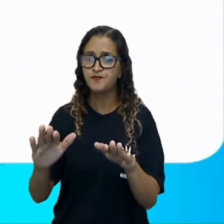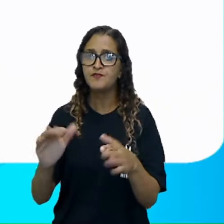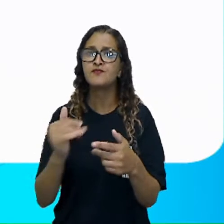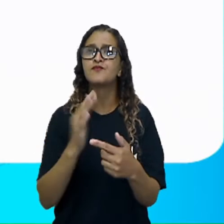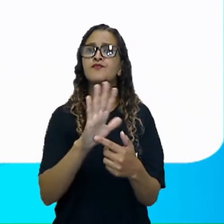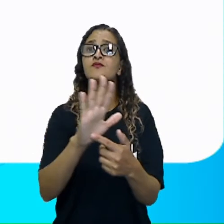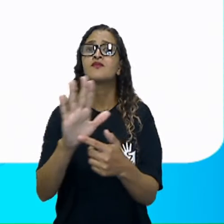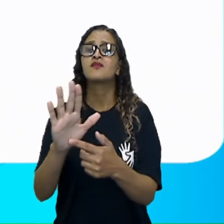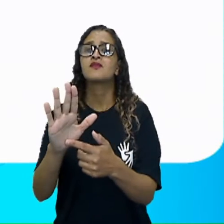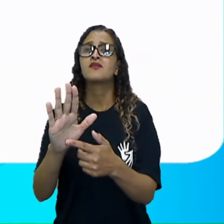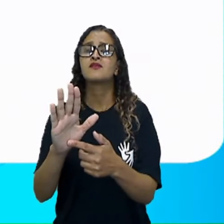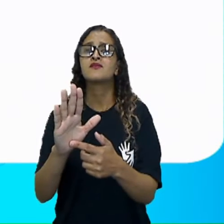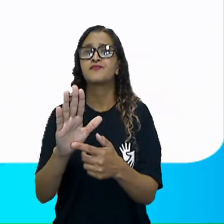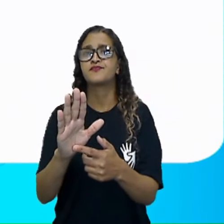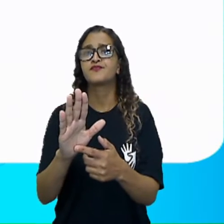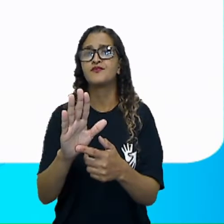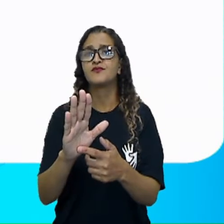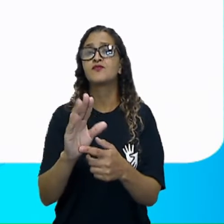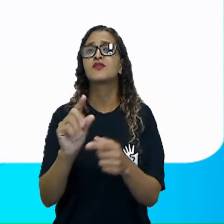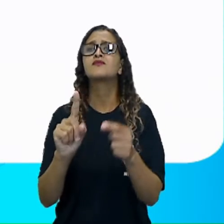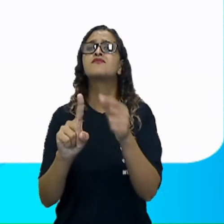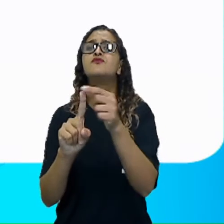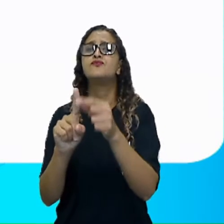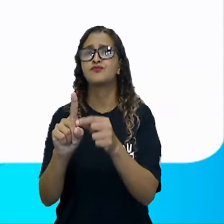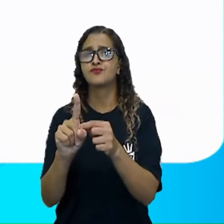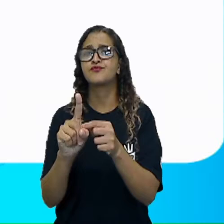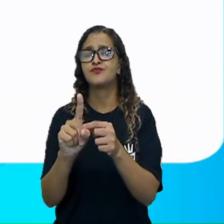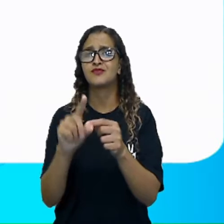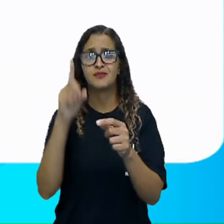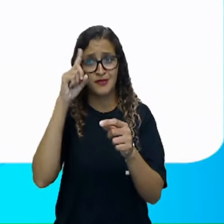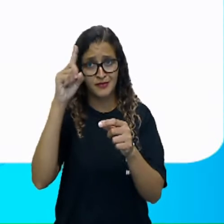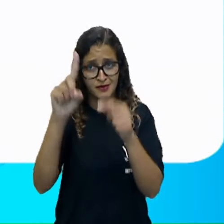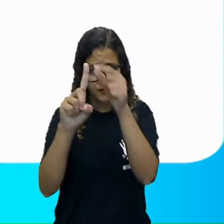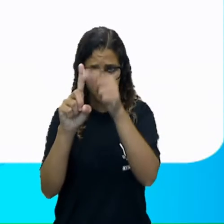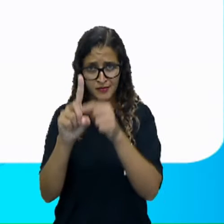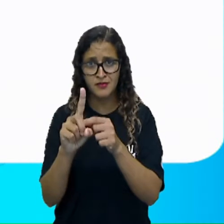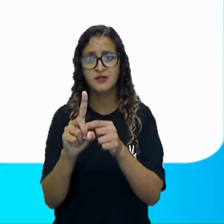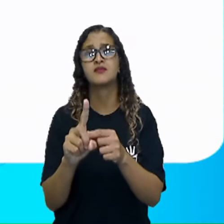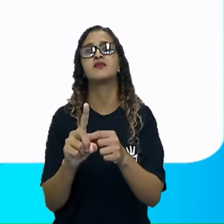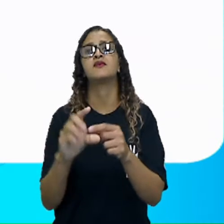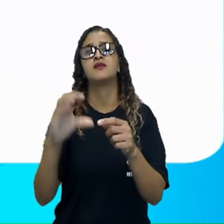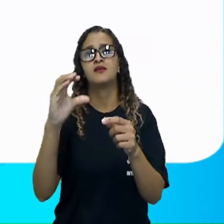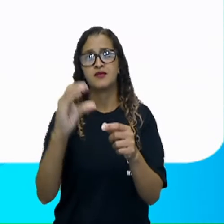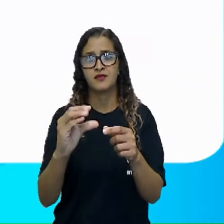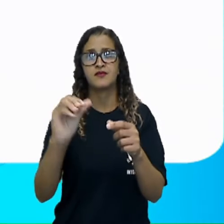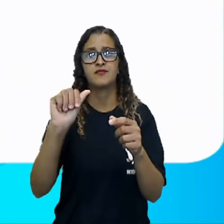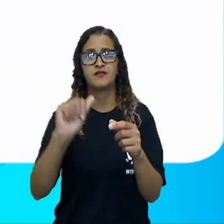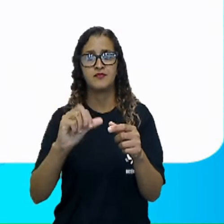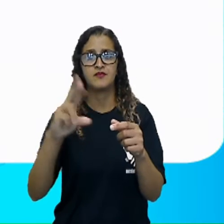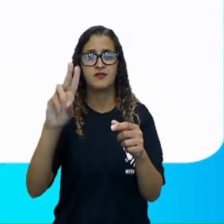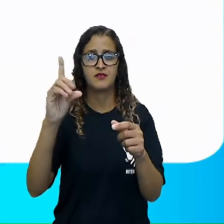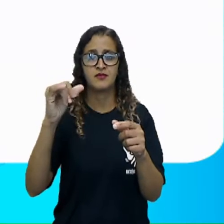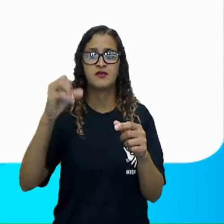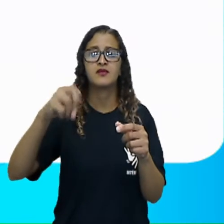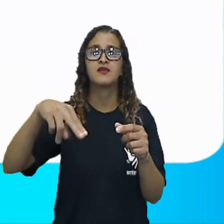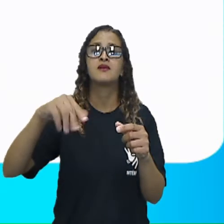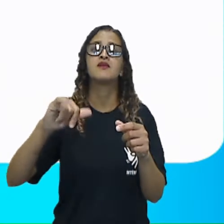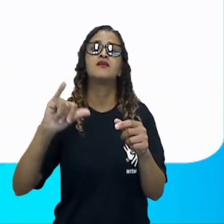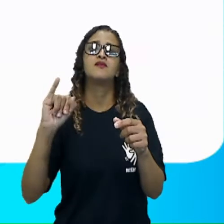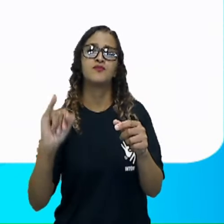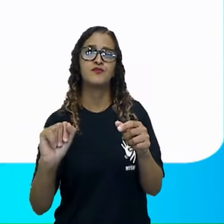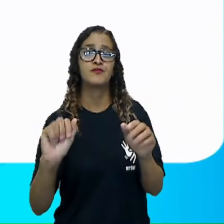Quando indica dias do mês, utilizam-se os numerais cardinais, exceto na indicação